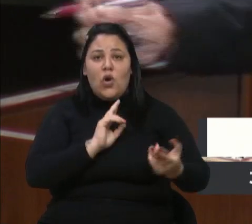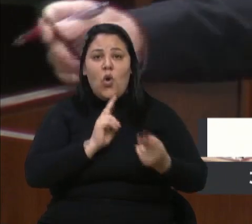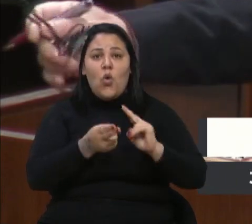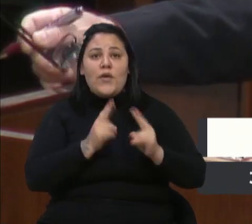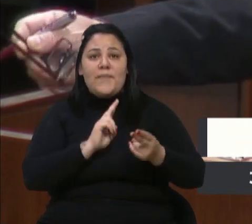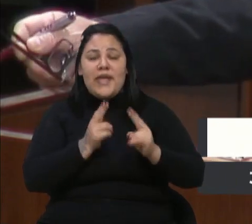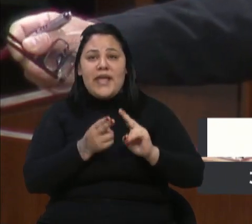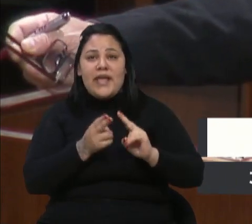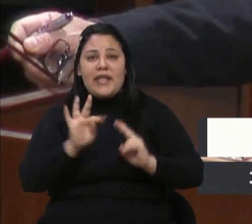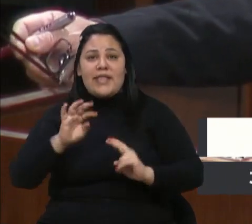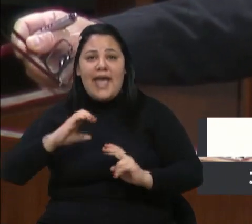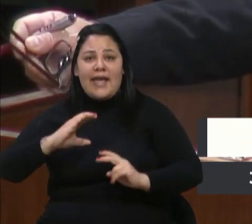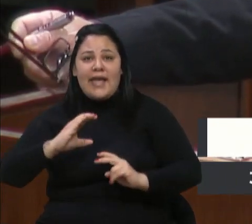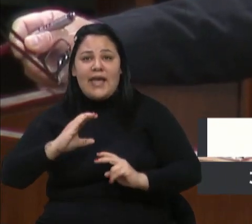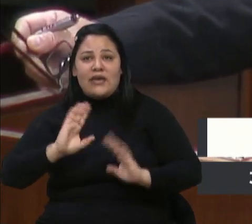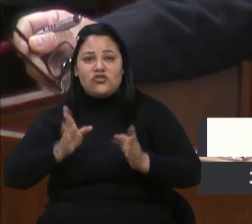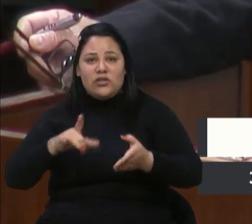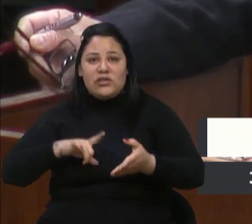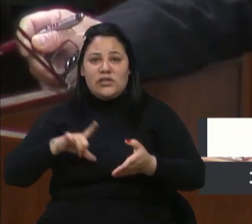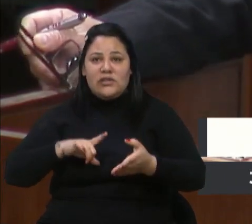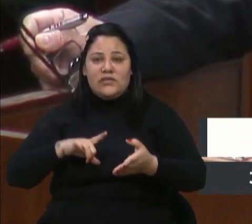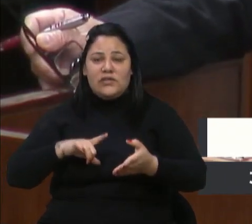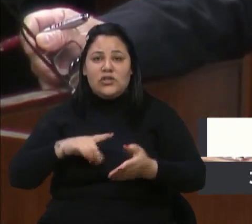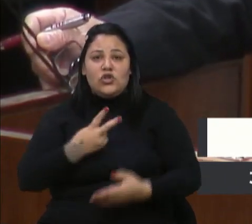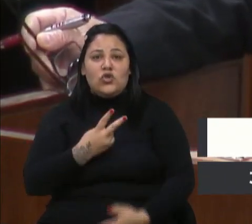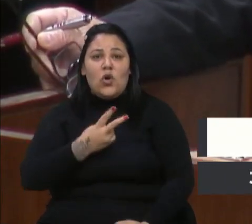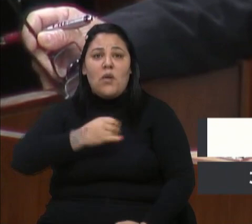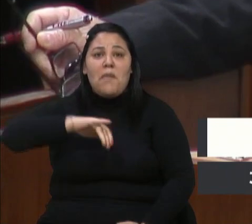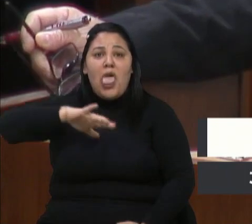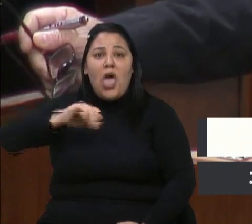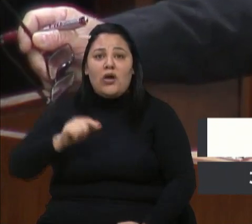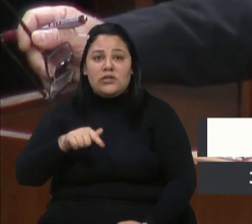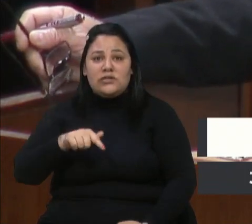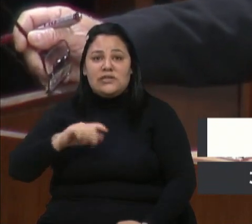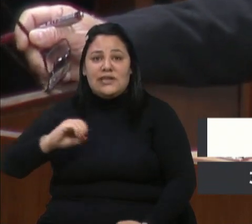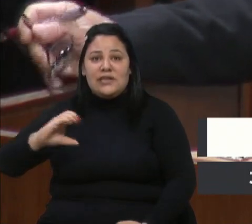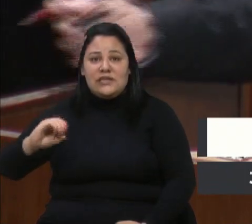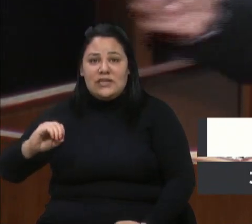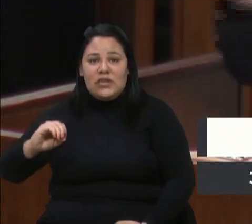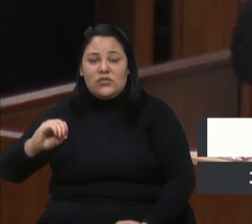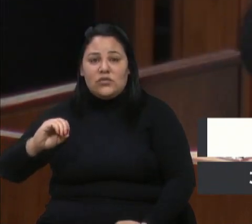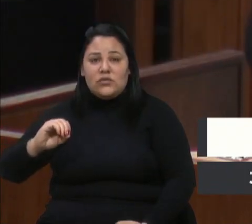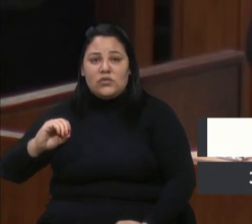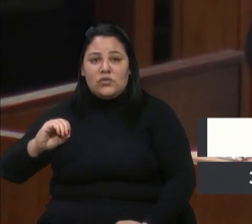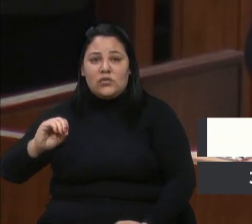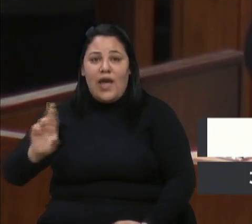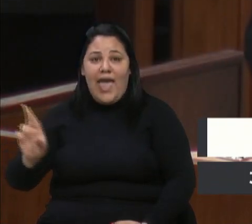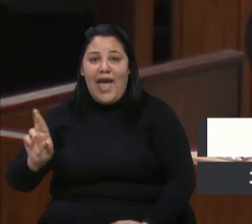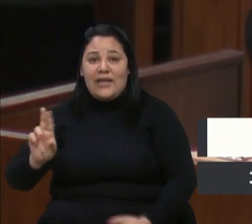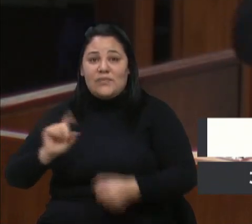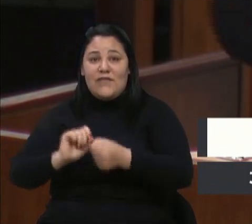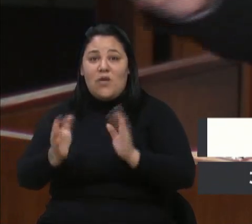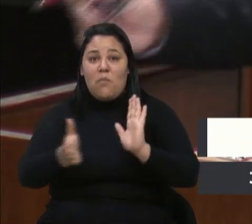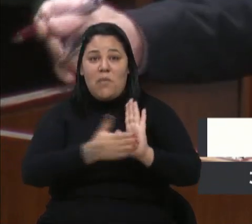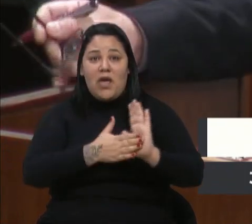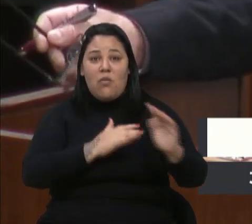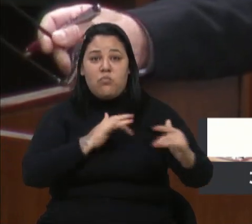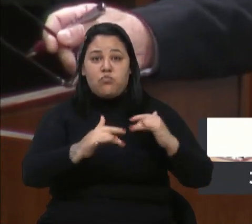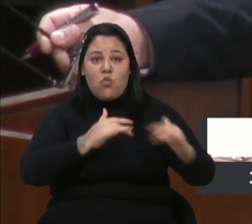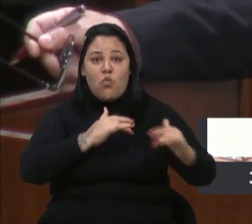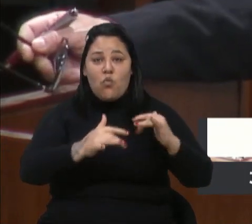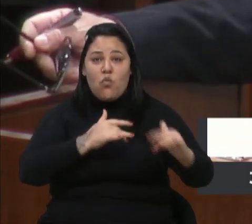inclusive passou por essa casa, 2.700.000 é o custo para esse plano de mobilidade. E